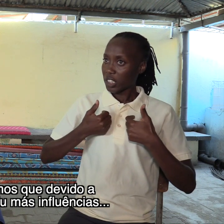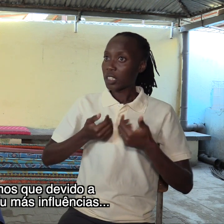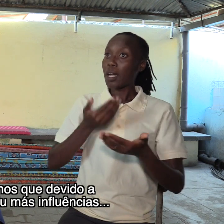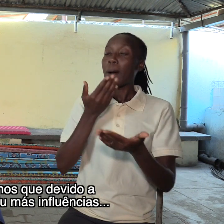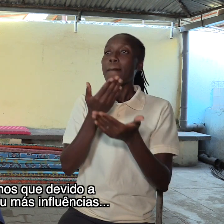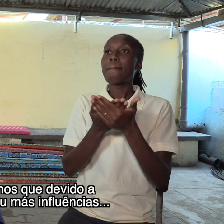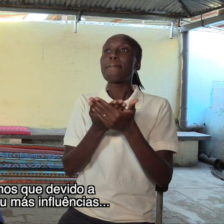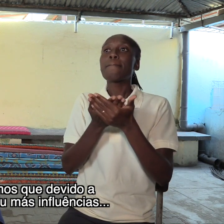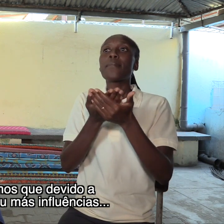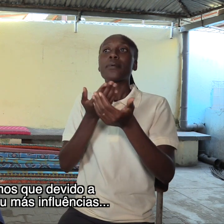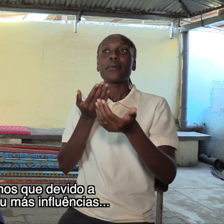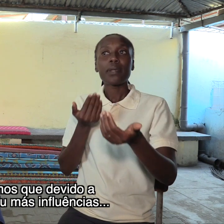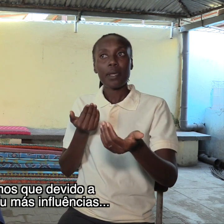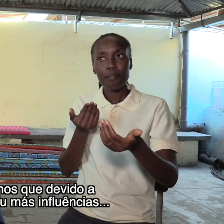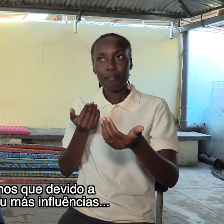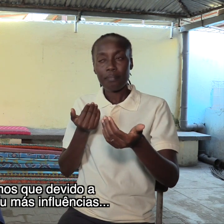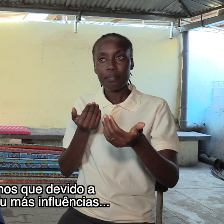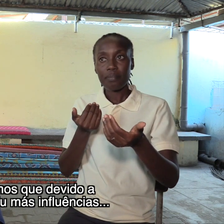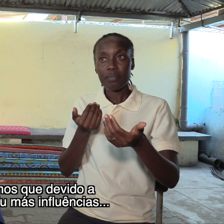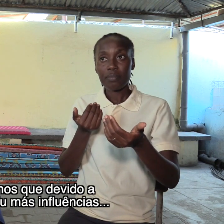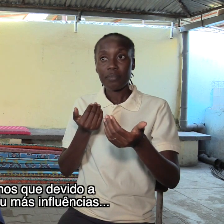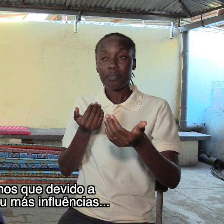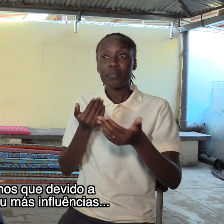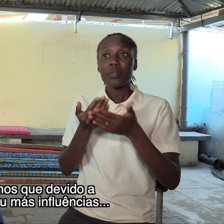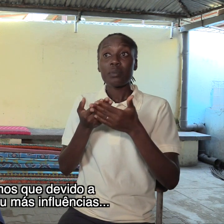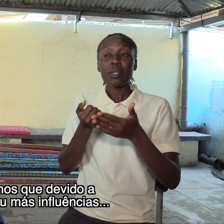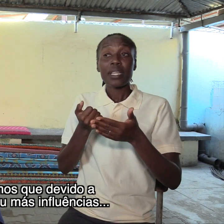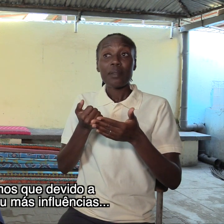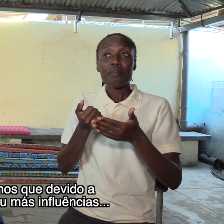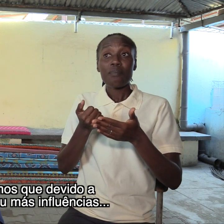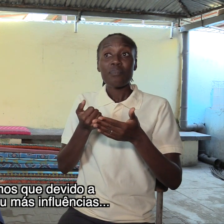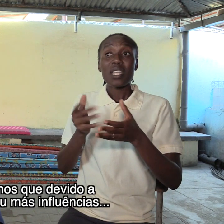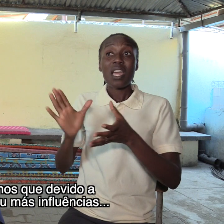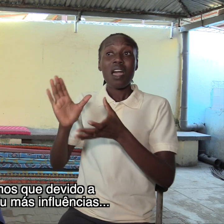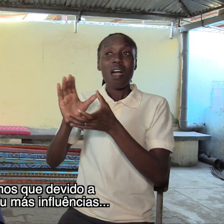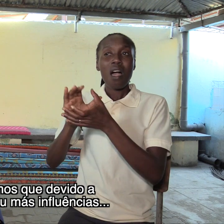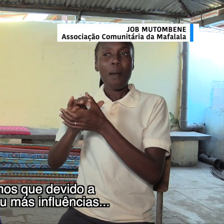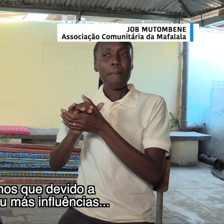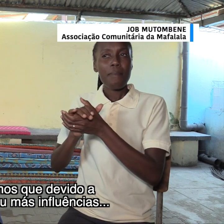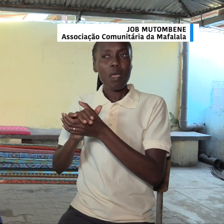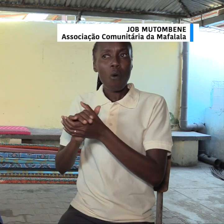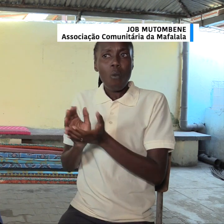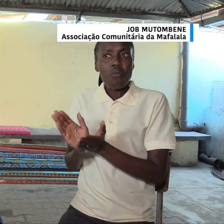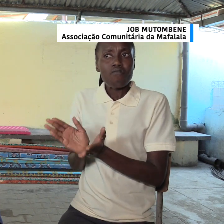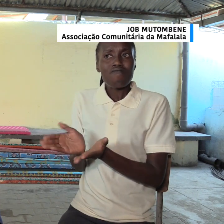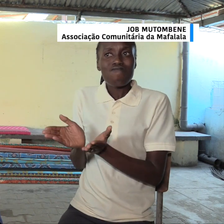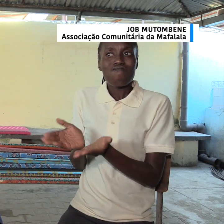devido à influência ou más influências,